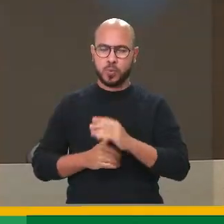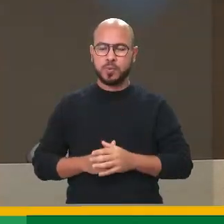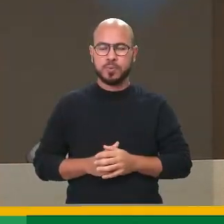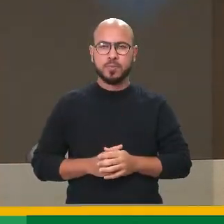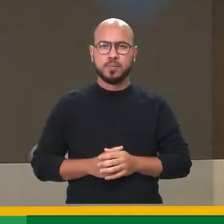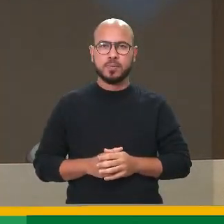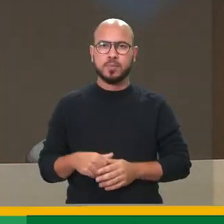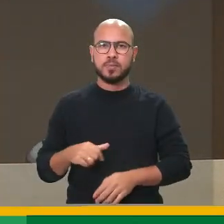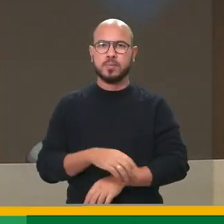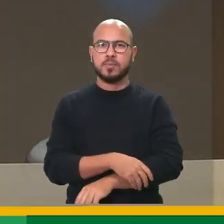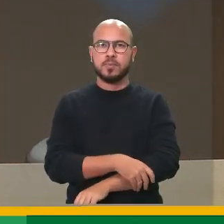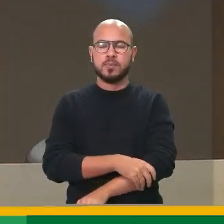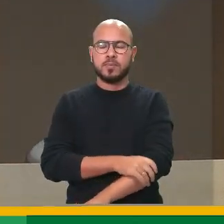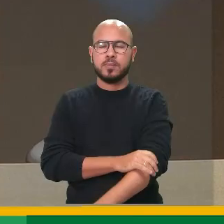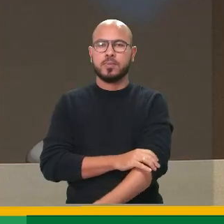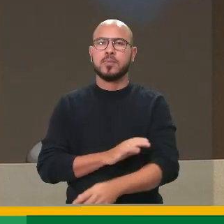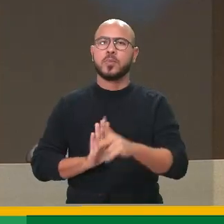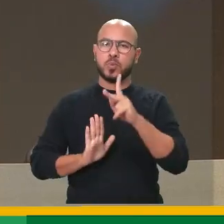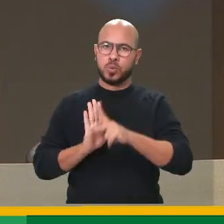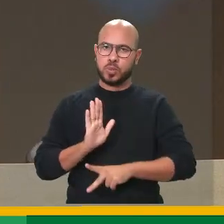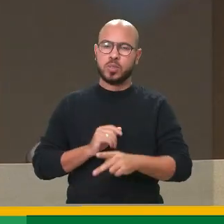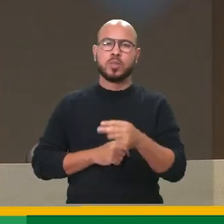matéria processo